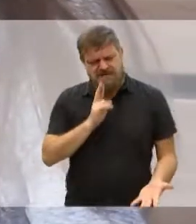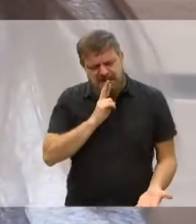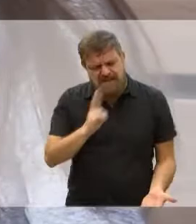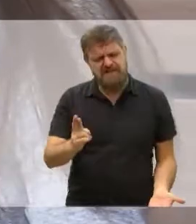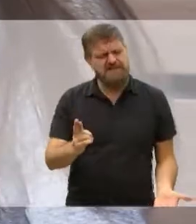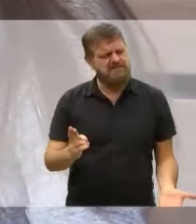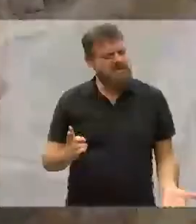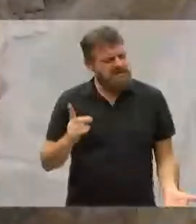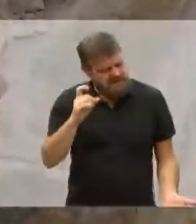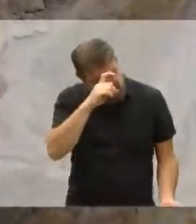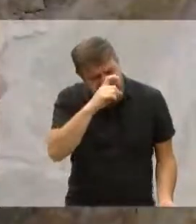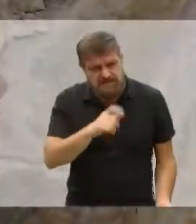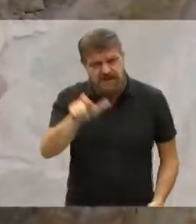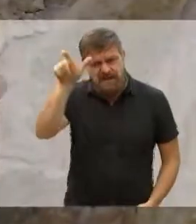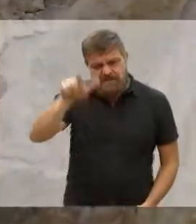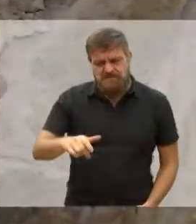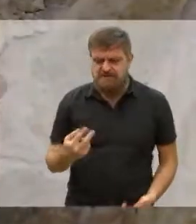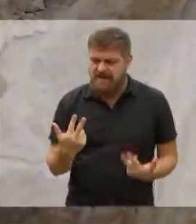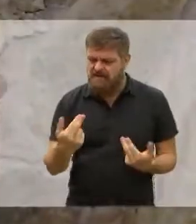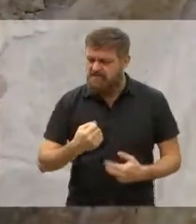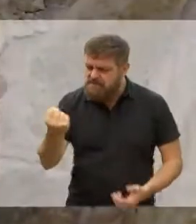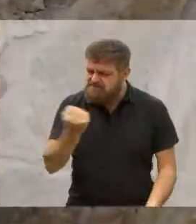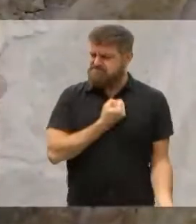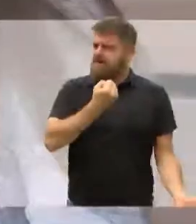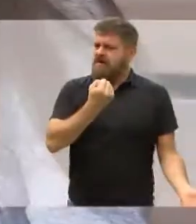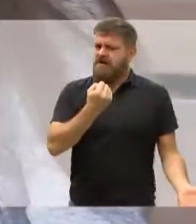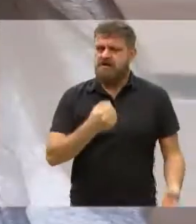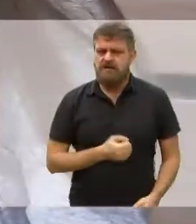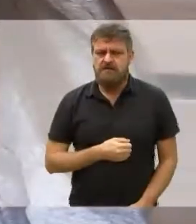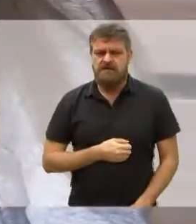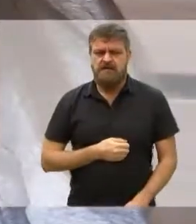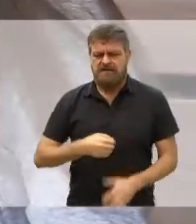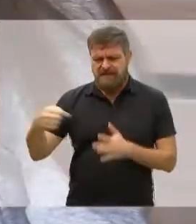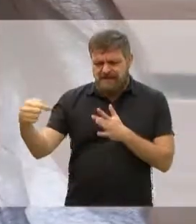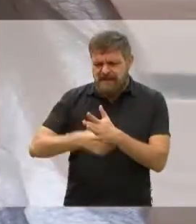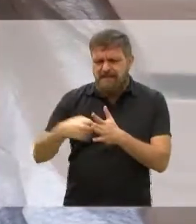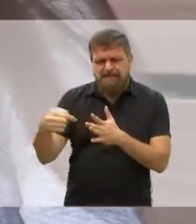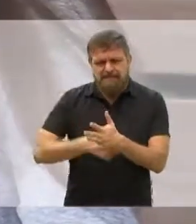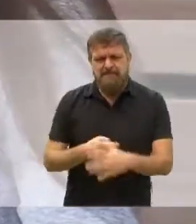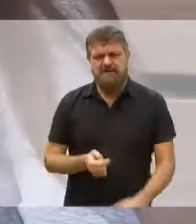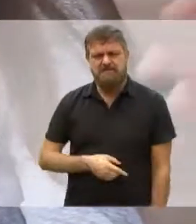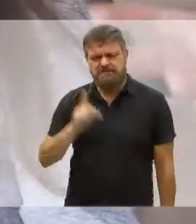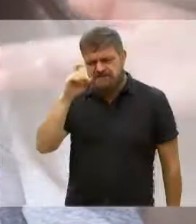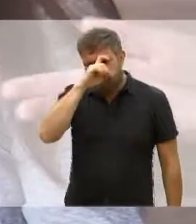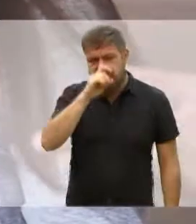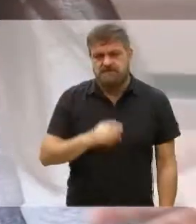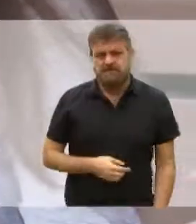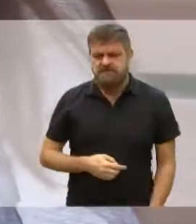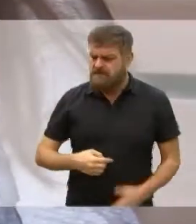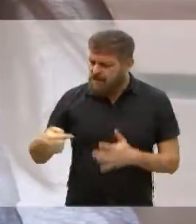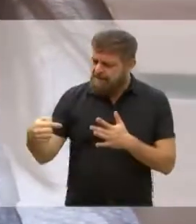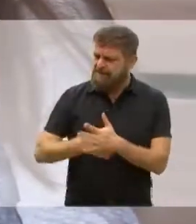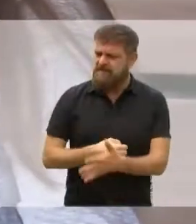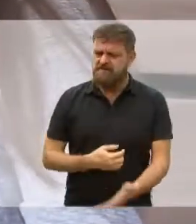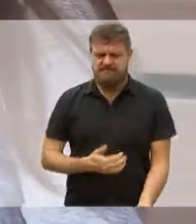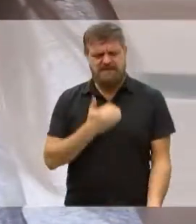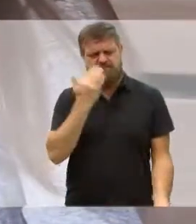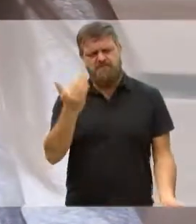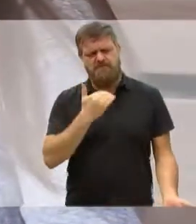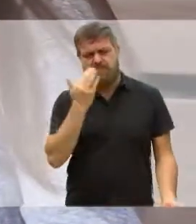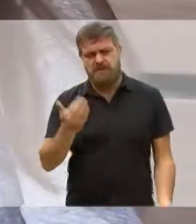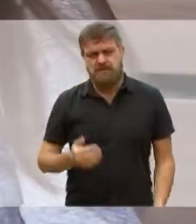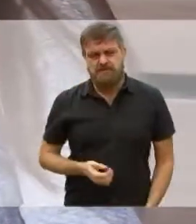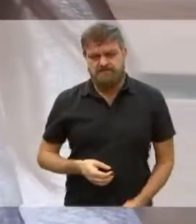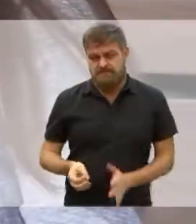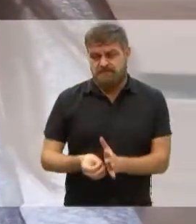Nossa. É uma vida, eu não sei. Foi uma facada que você levou, porque é uma pergunta dura mesmo. Sim. Não é dura o tempo, a pergunta é dura.